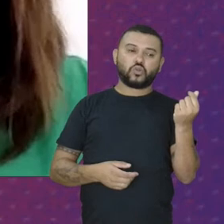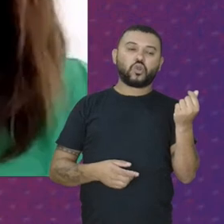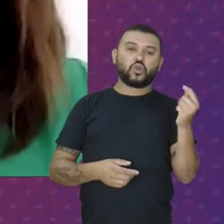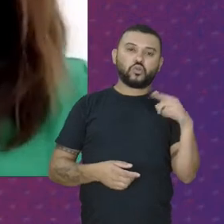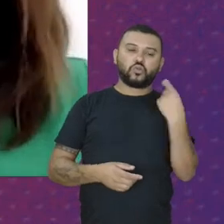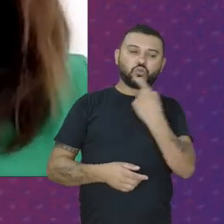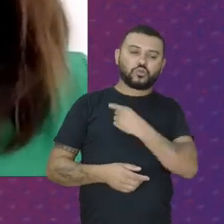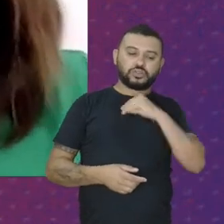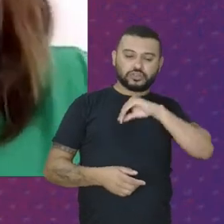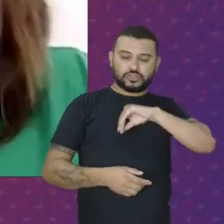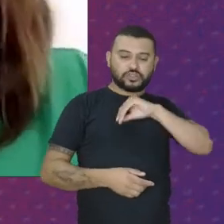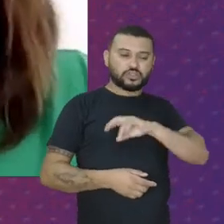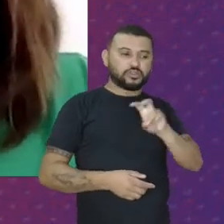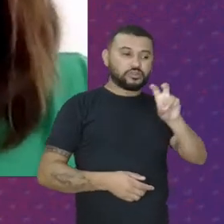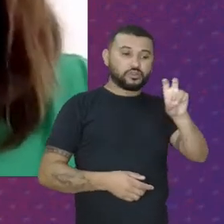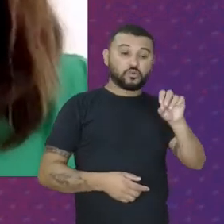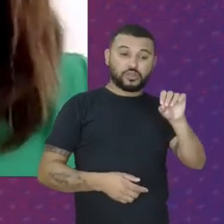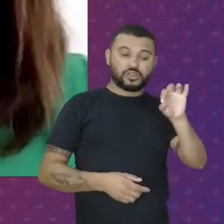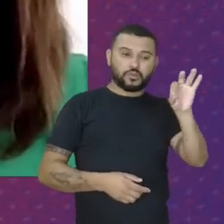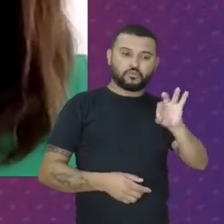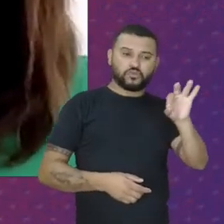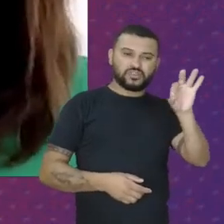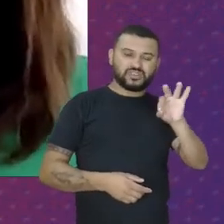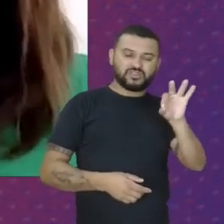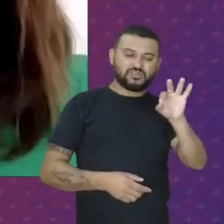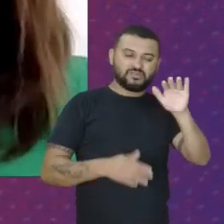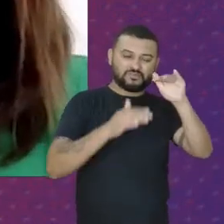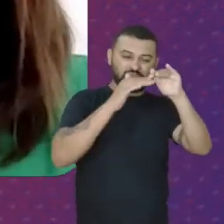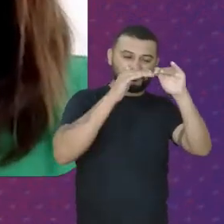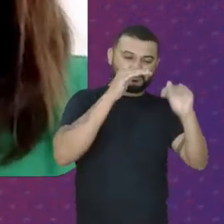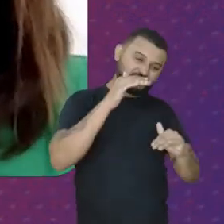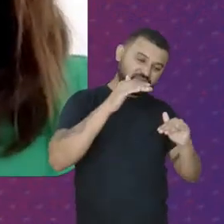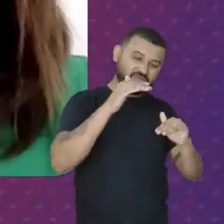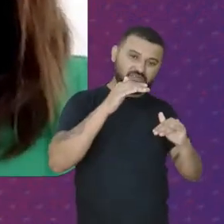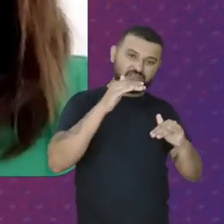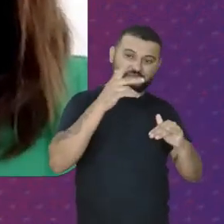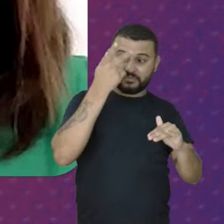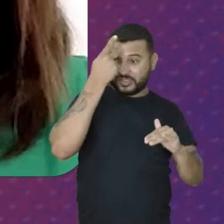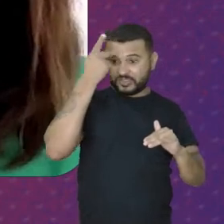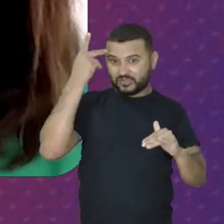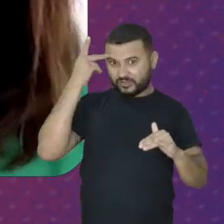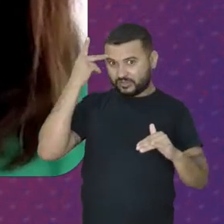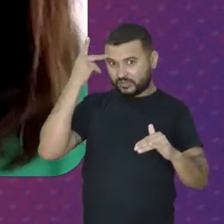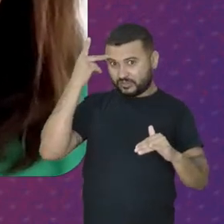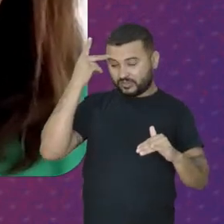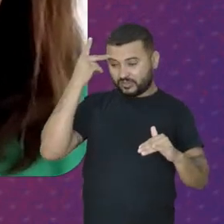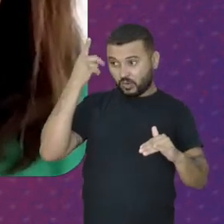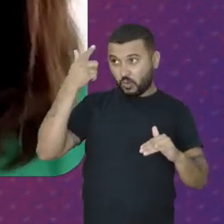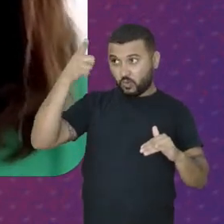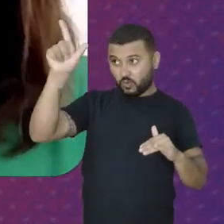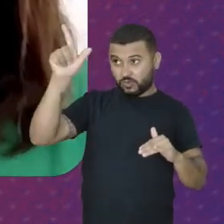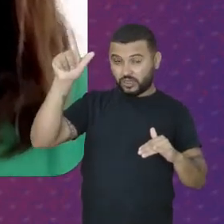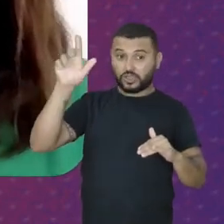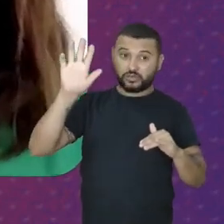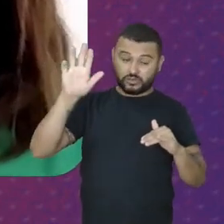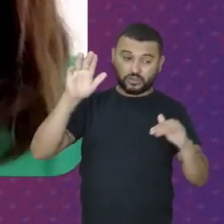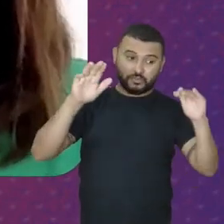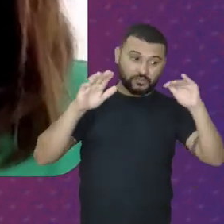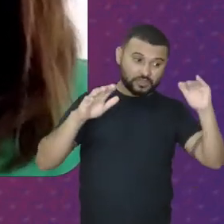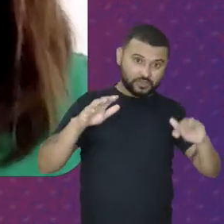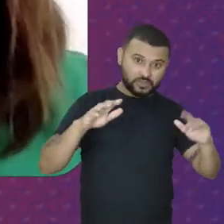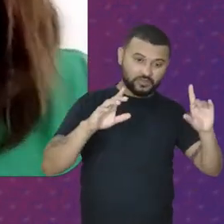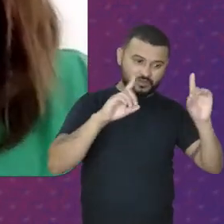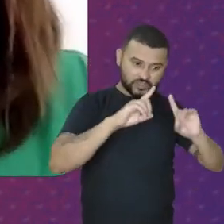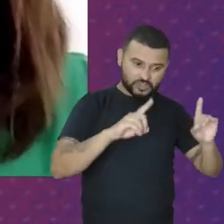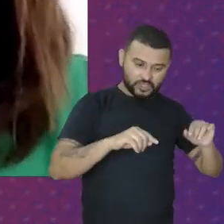uma renda que é 50% inferior à renda das demais pessoas do